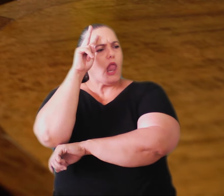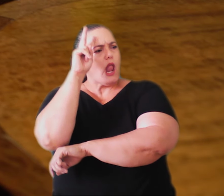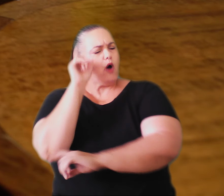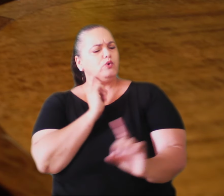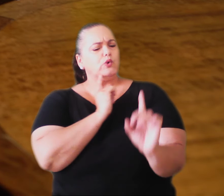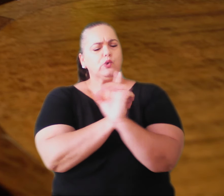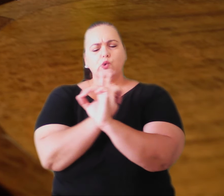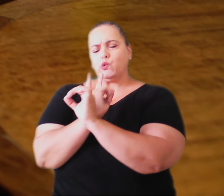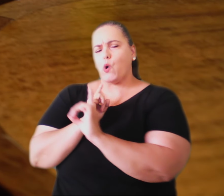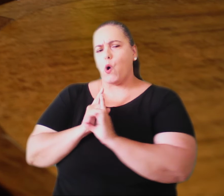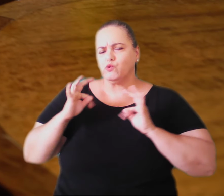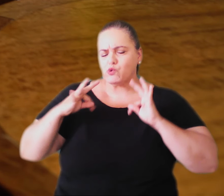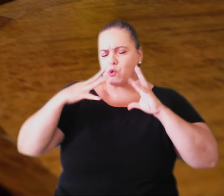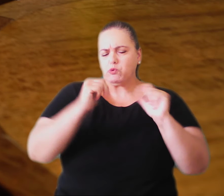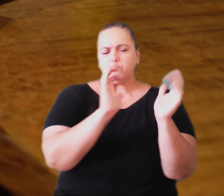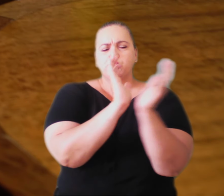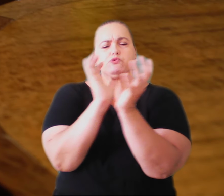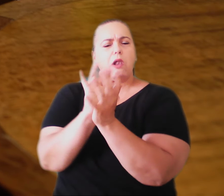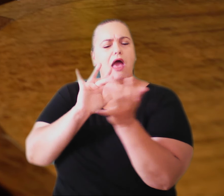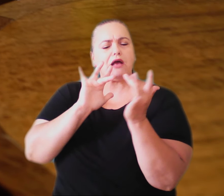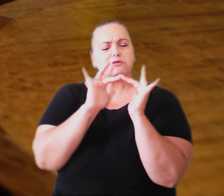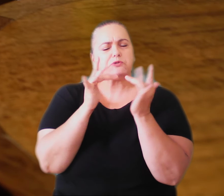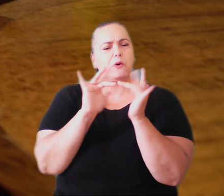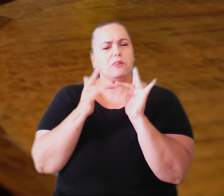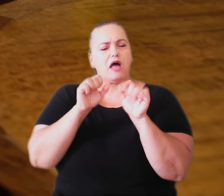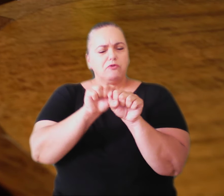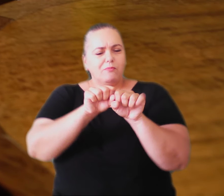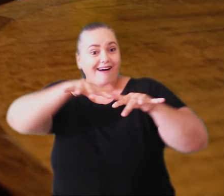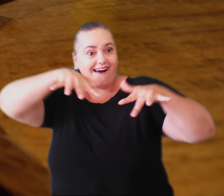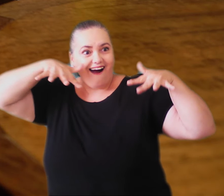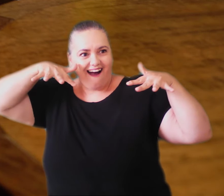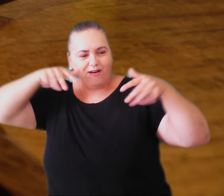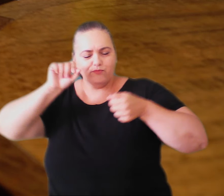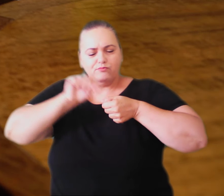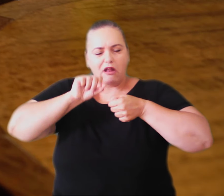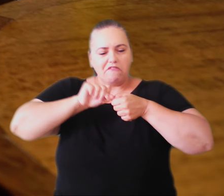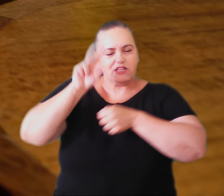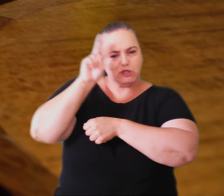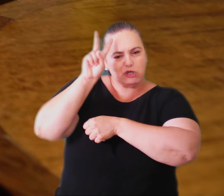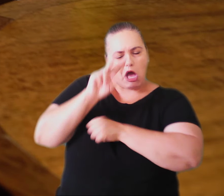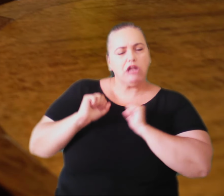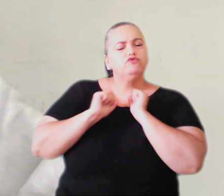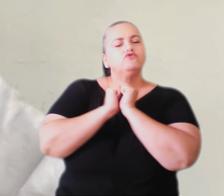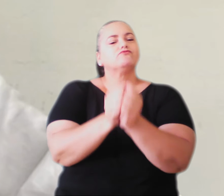encontro e ver todos os colegas naquele palco para fazer uma história juntas?